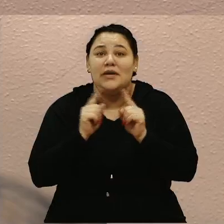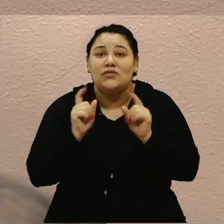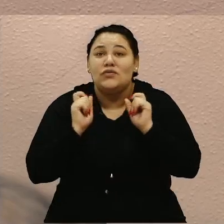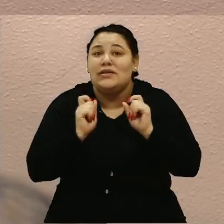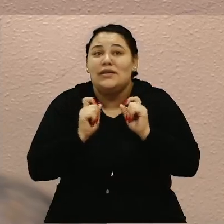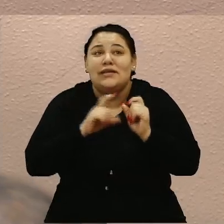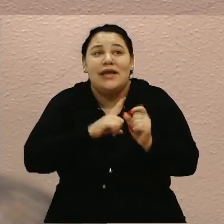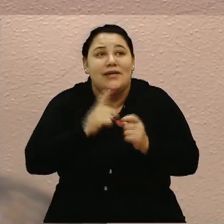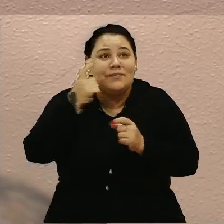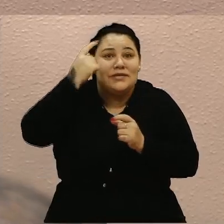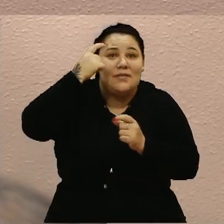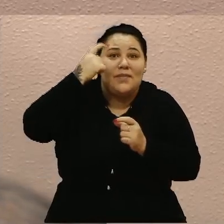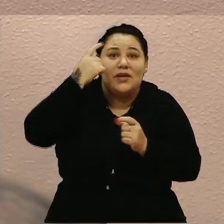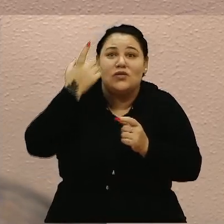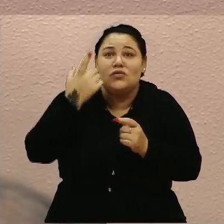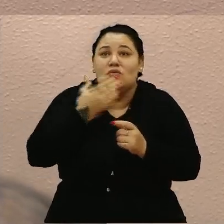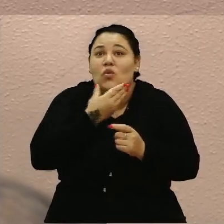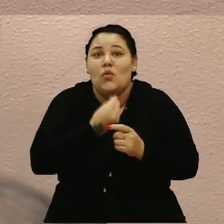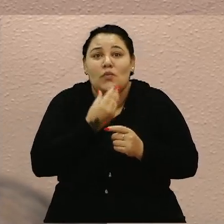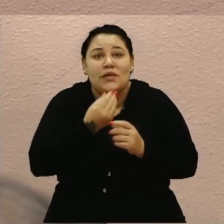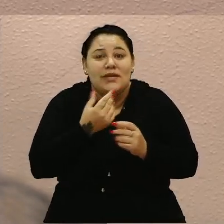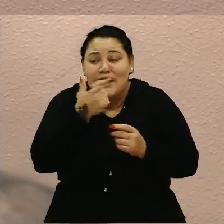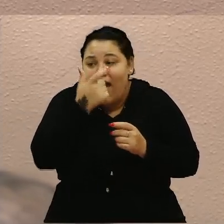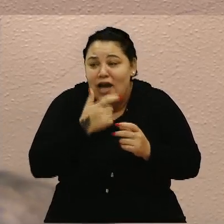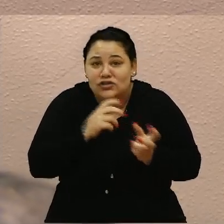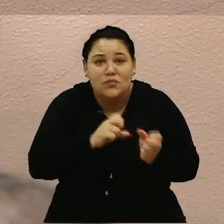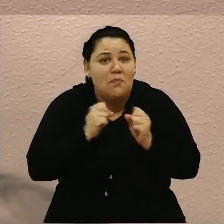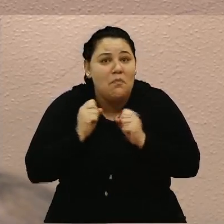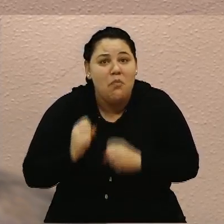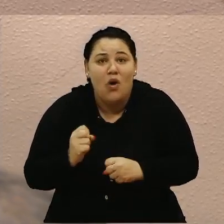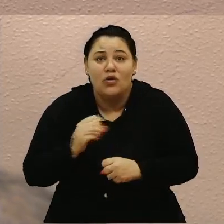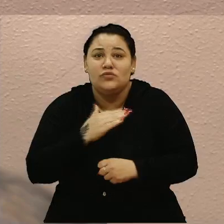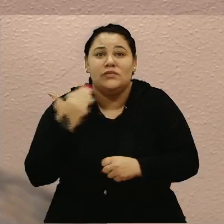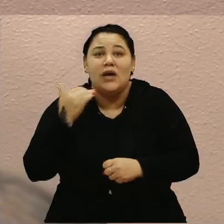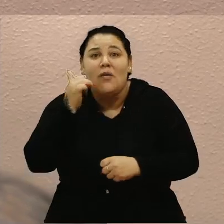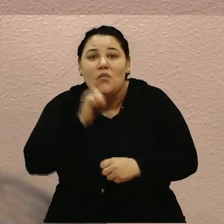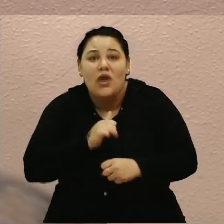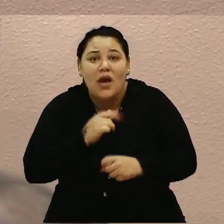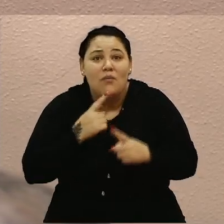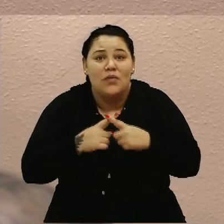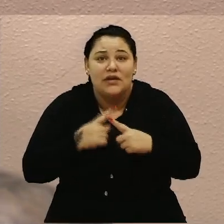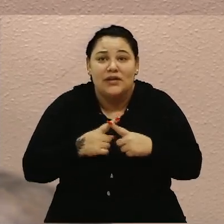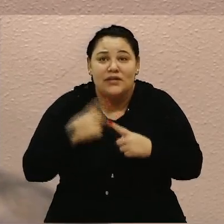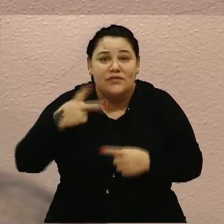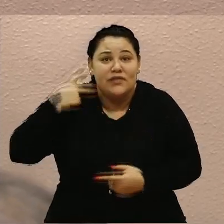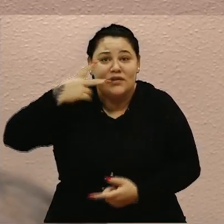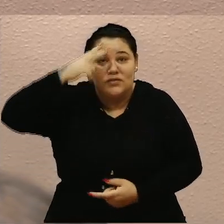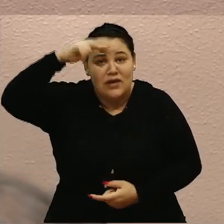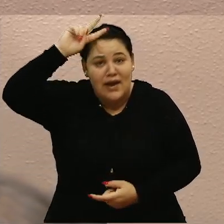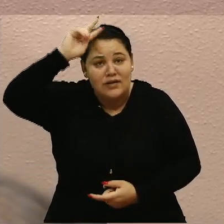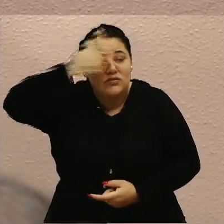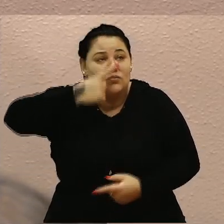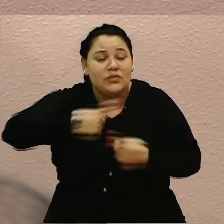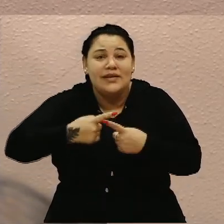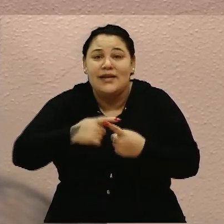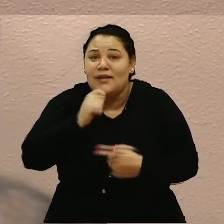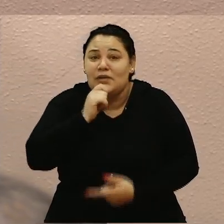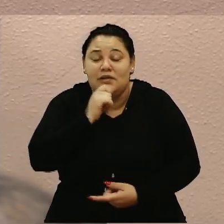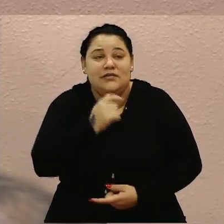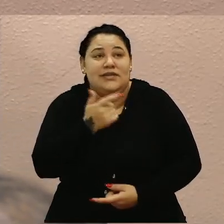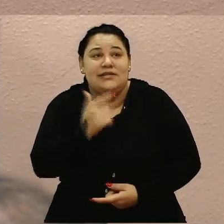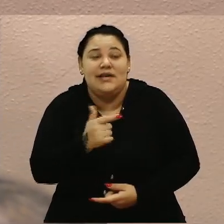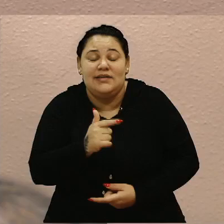eles acham que podem matar uma mulher? Por que, vereador Edson, nós temos ainda essa visão de